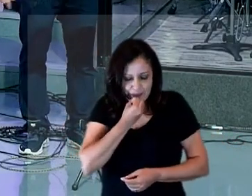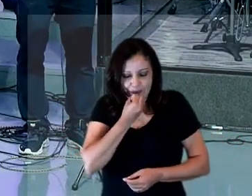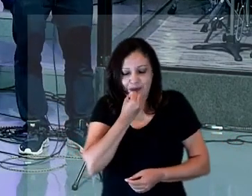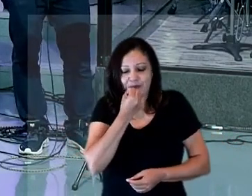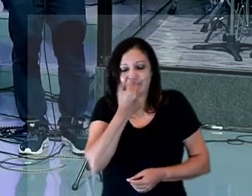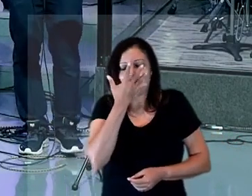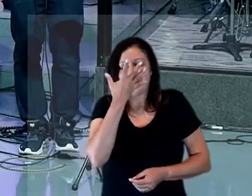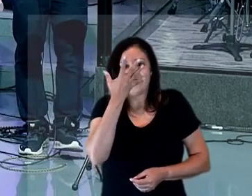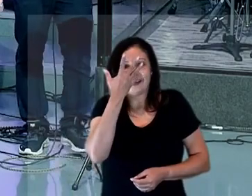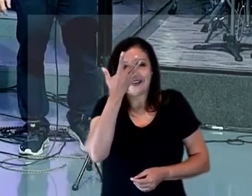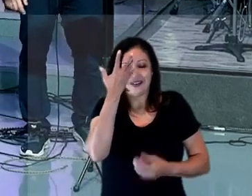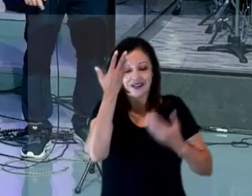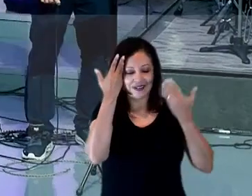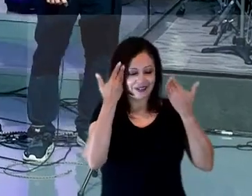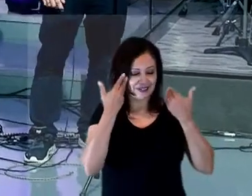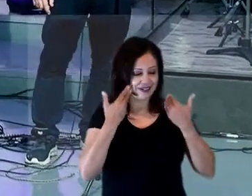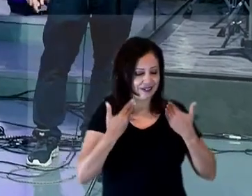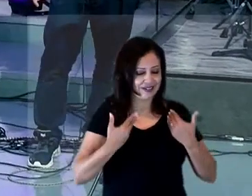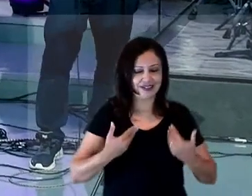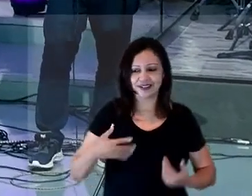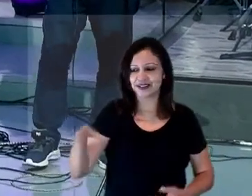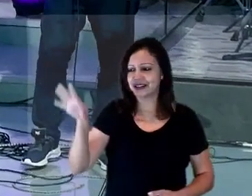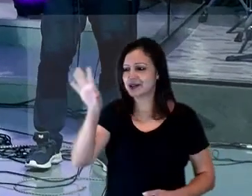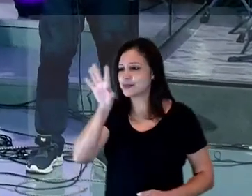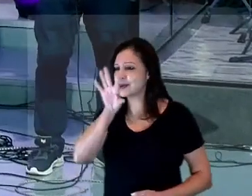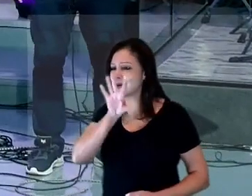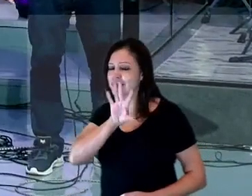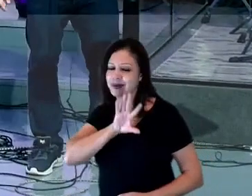outro amor assim.